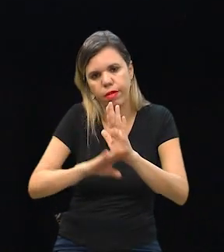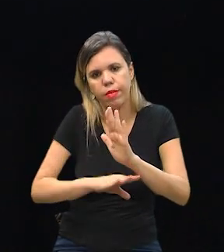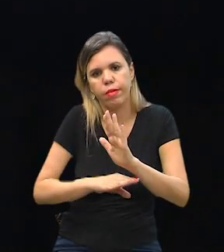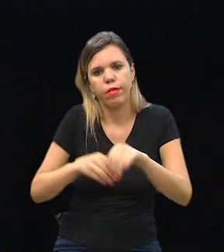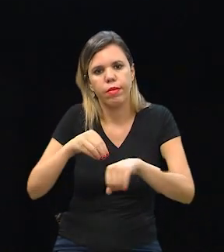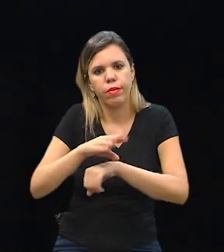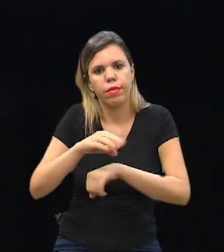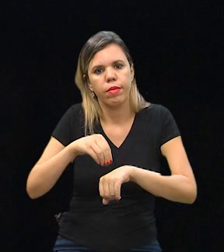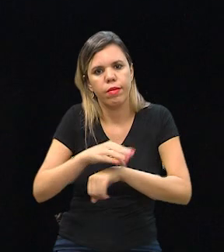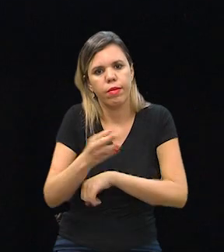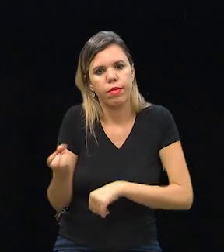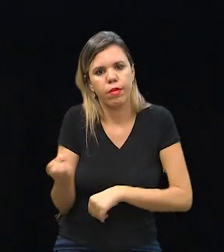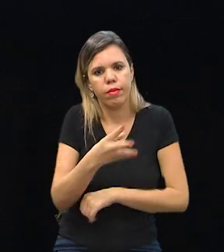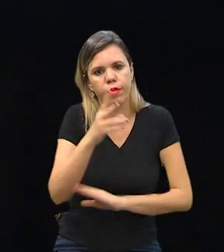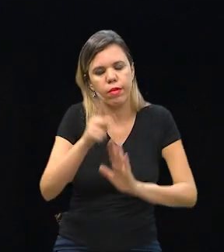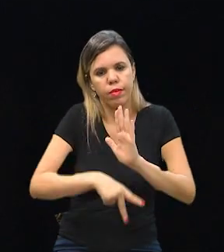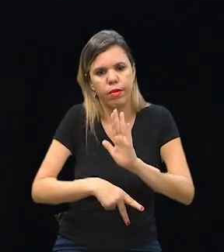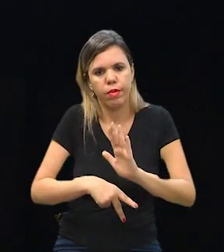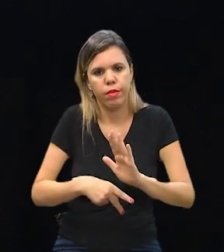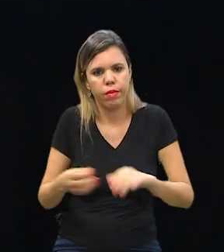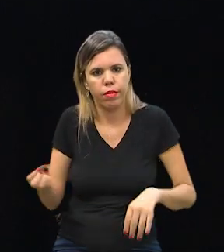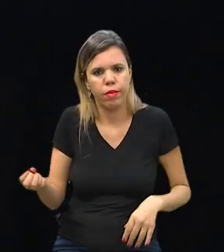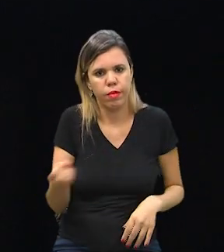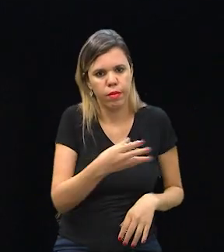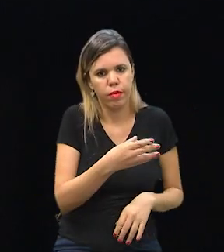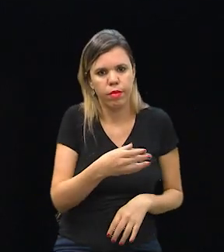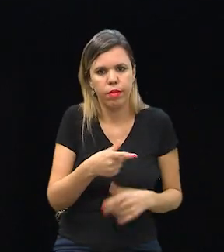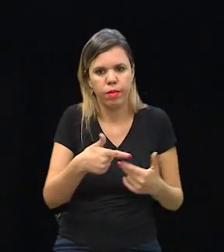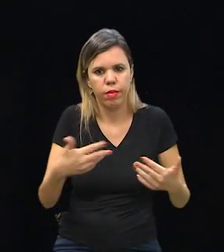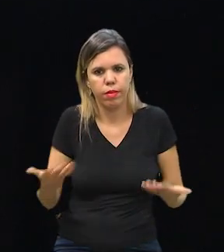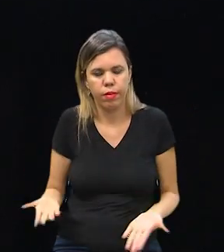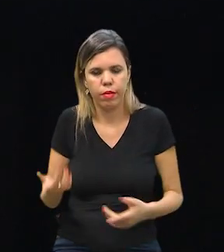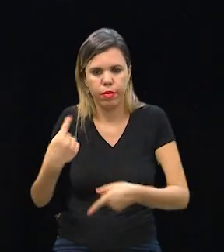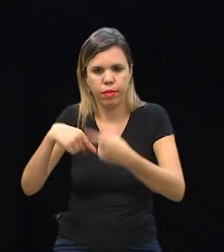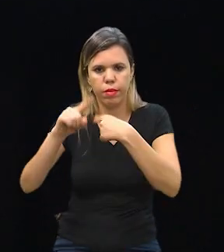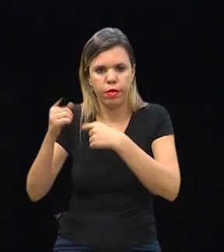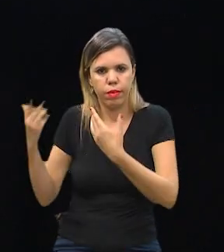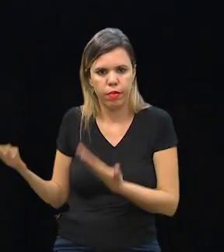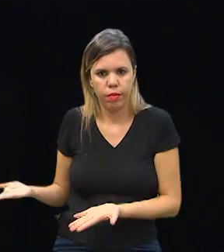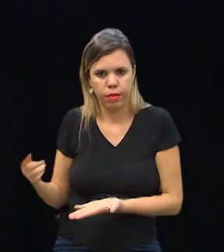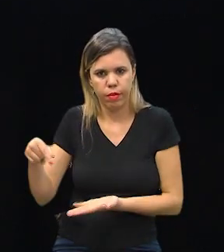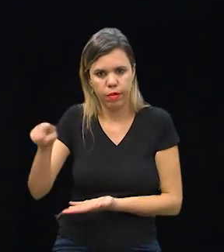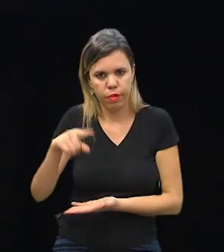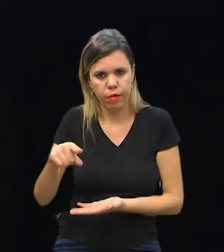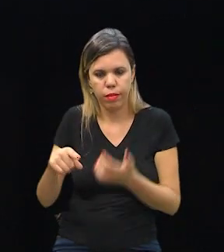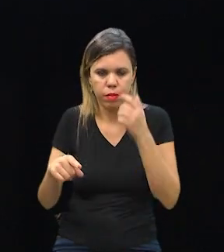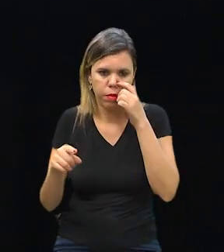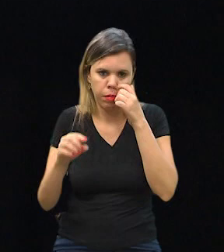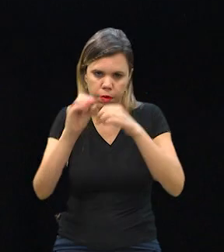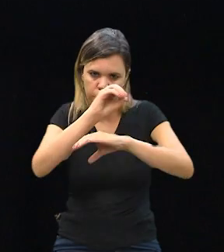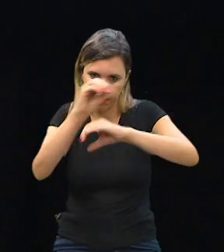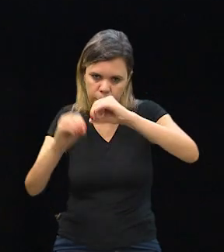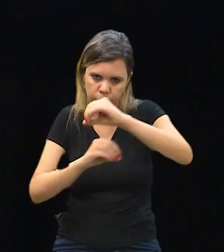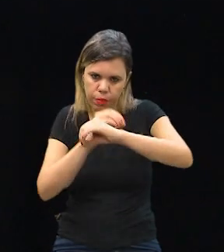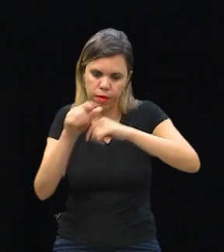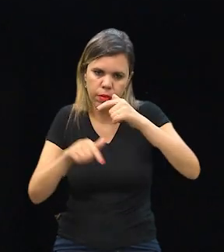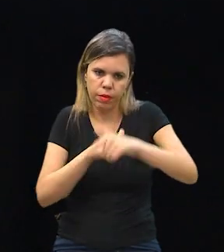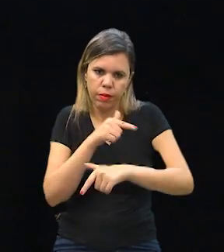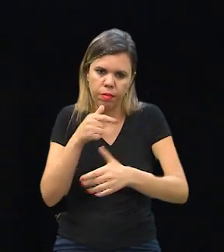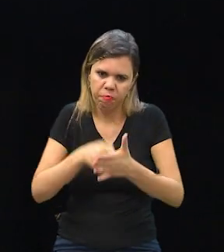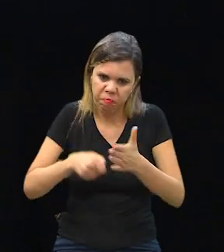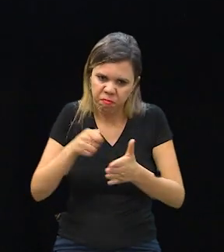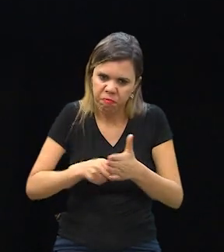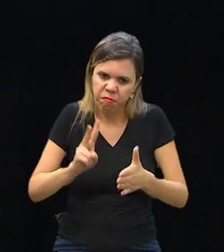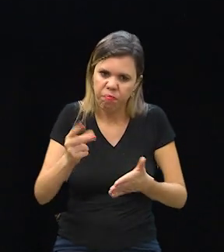convite para um próximo programa para trazer novos projetos, novos casos aqui de sucesso que vocês, a